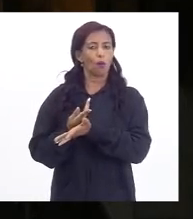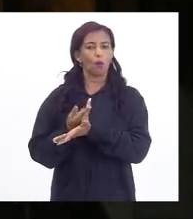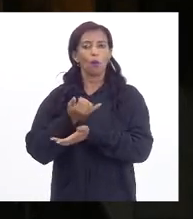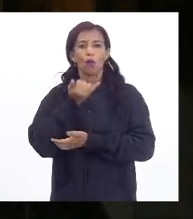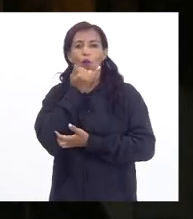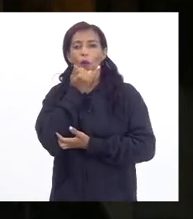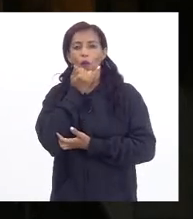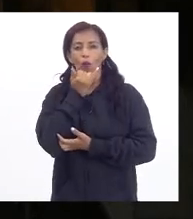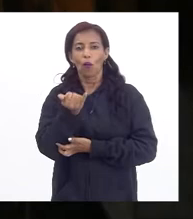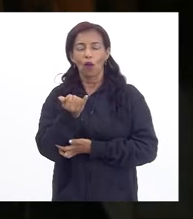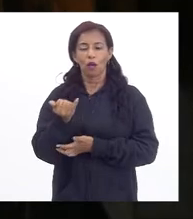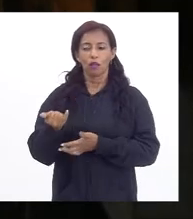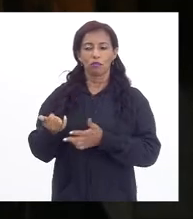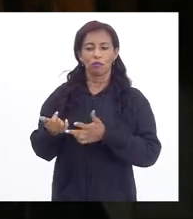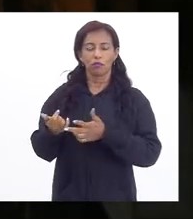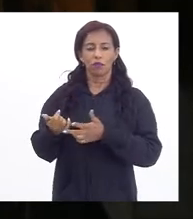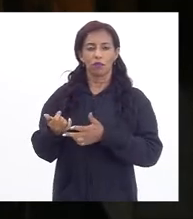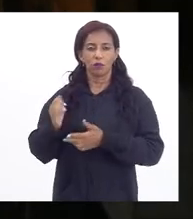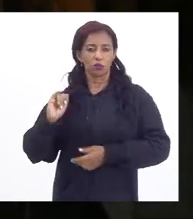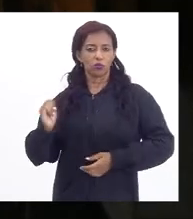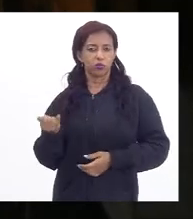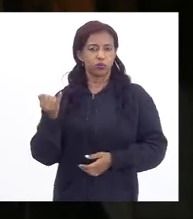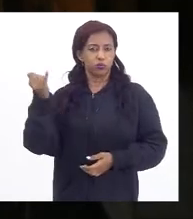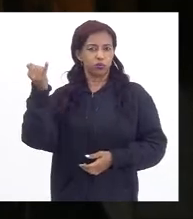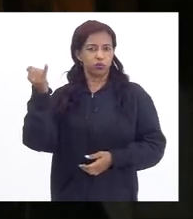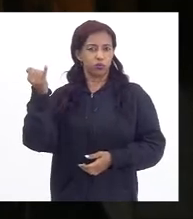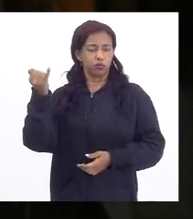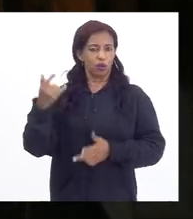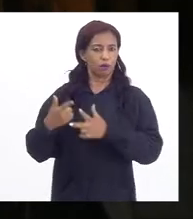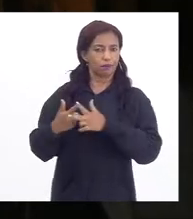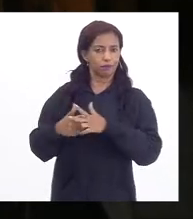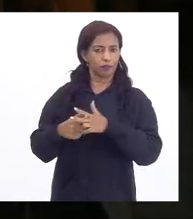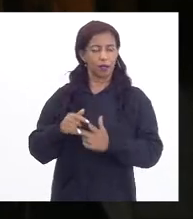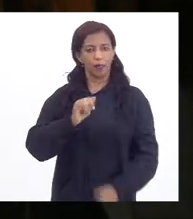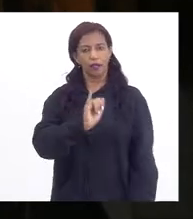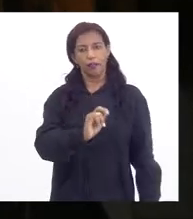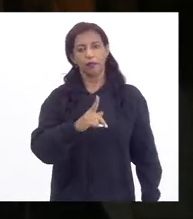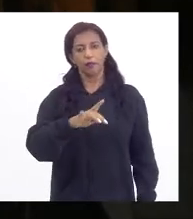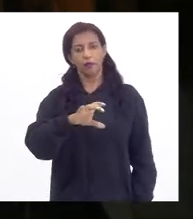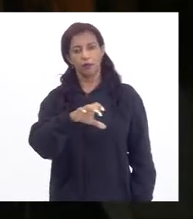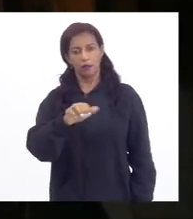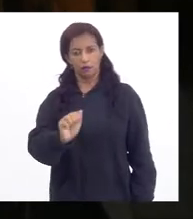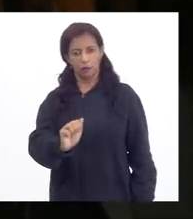sob a correção inflacionária do IPCA.